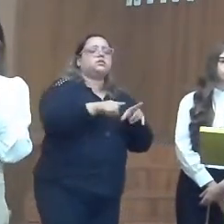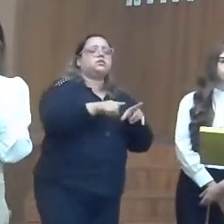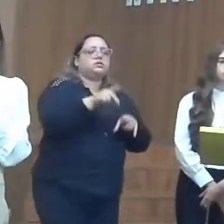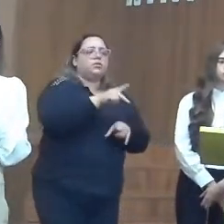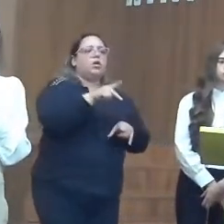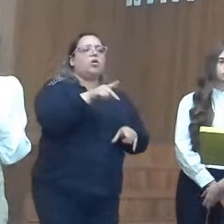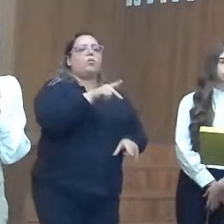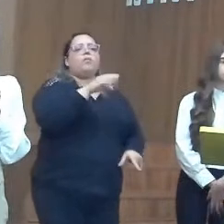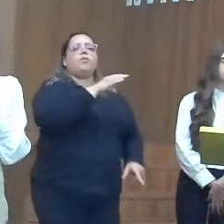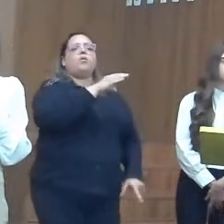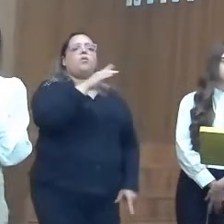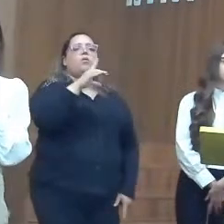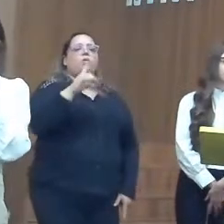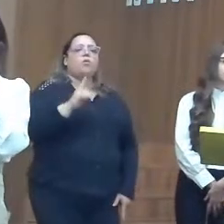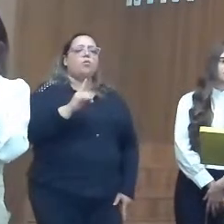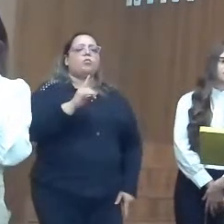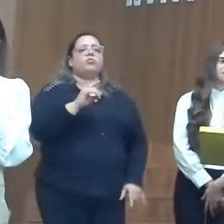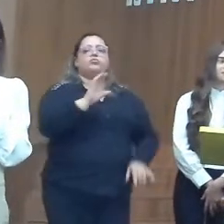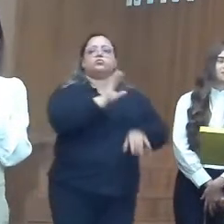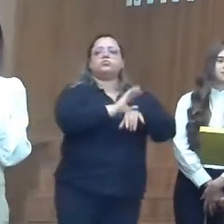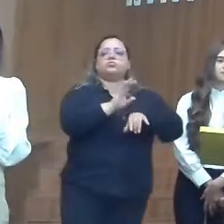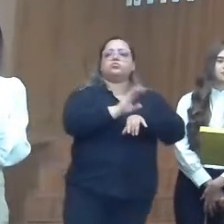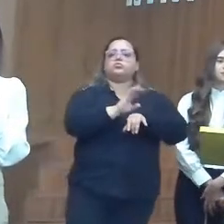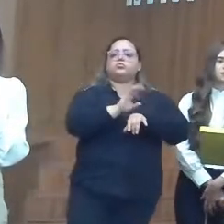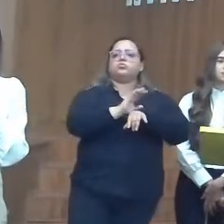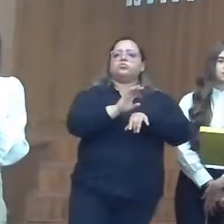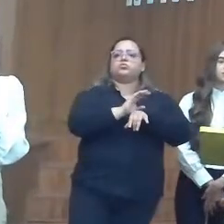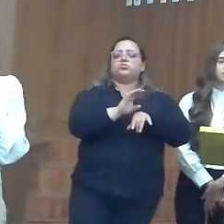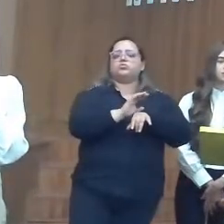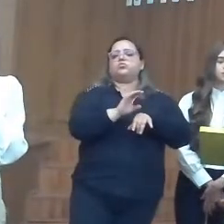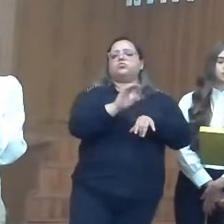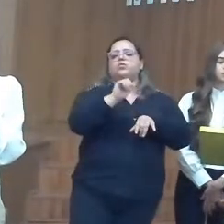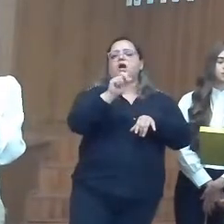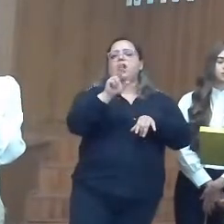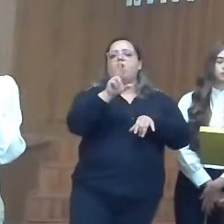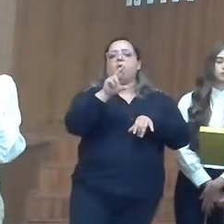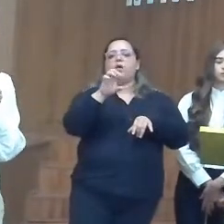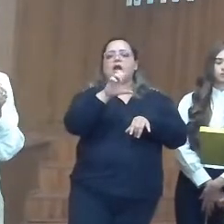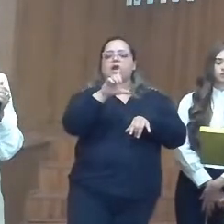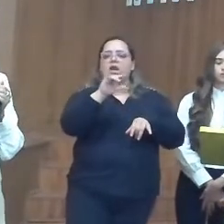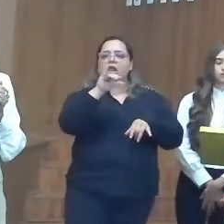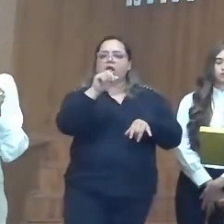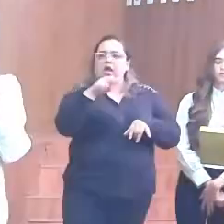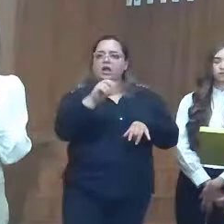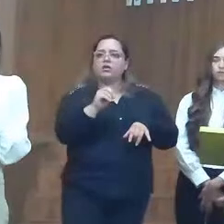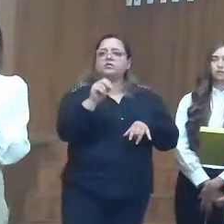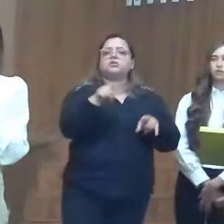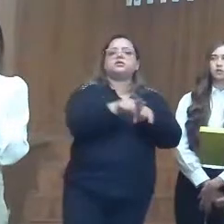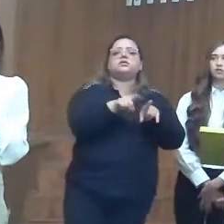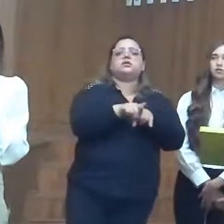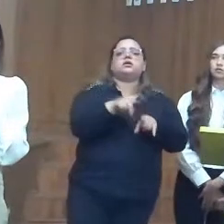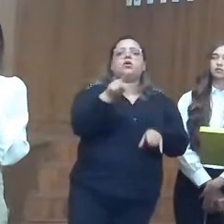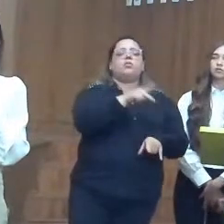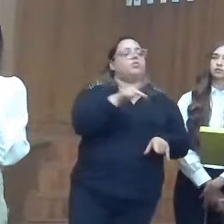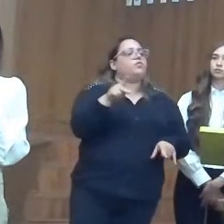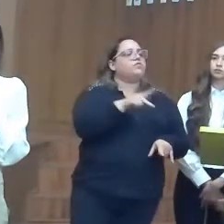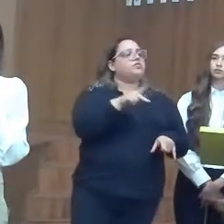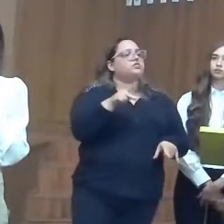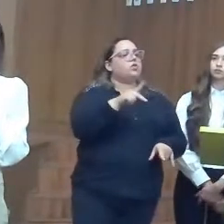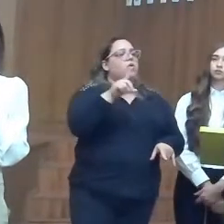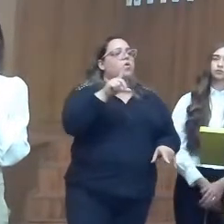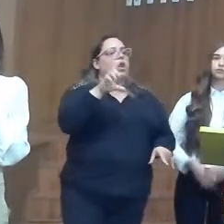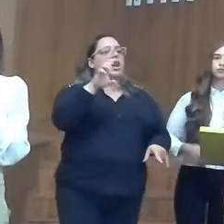ao coordenador do curso de licenciatura, professor Aureliano Vidal, pelo seu apoio, ao professor Leonardo